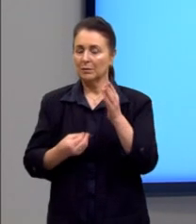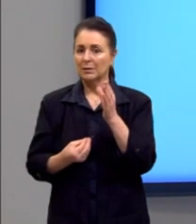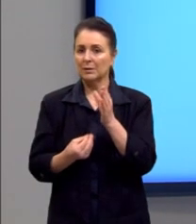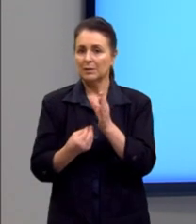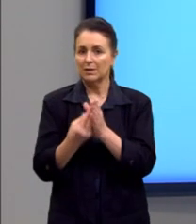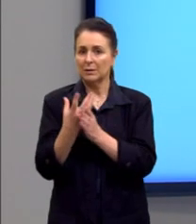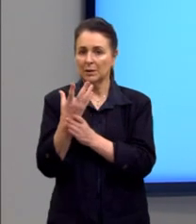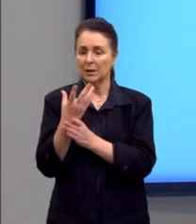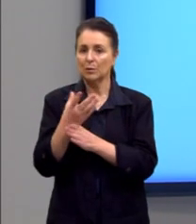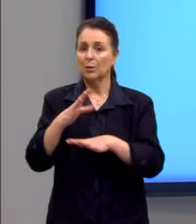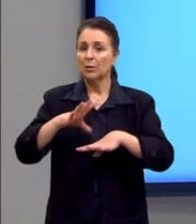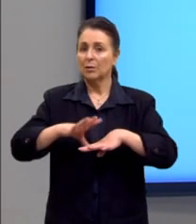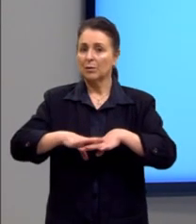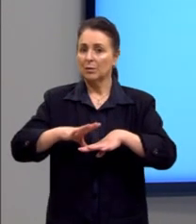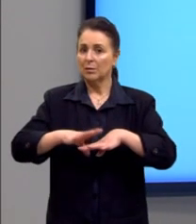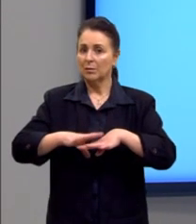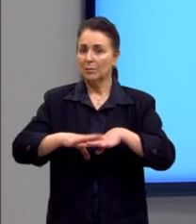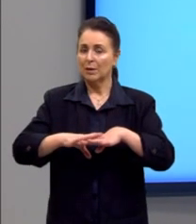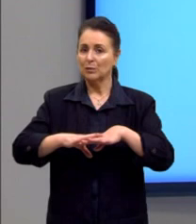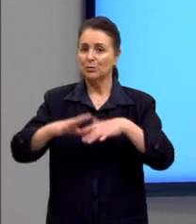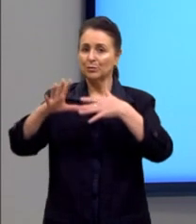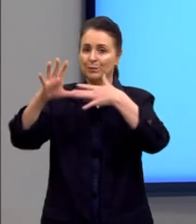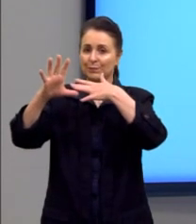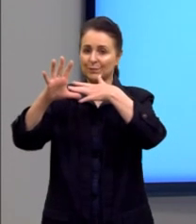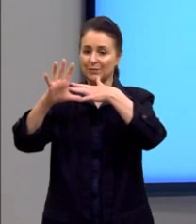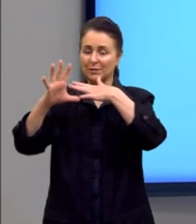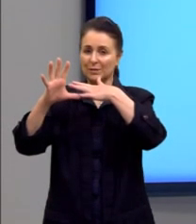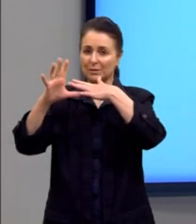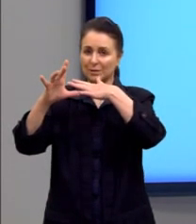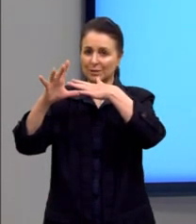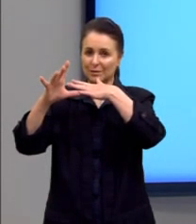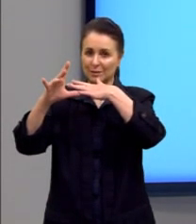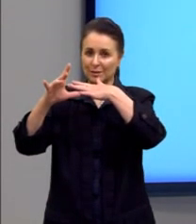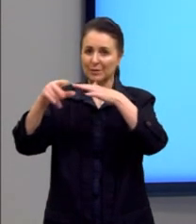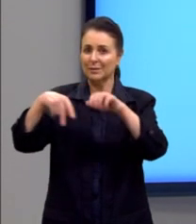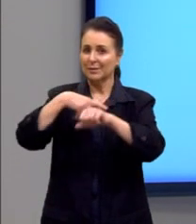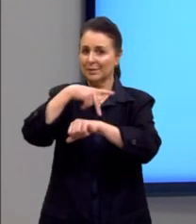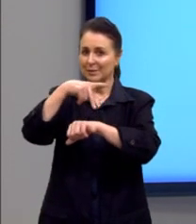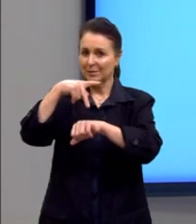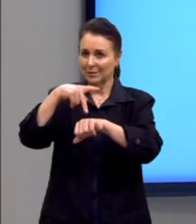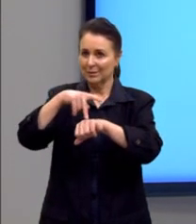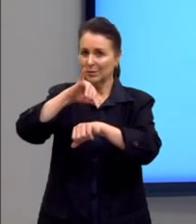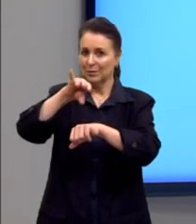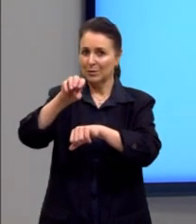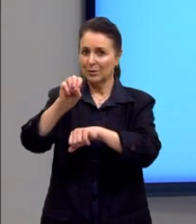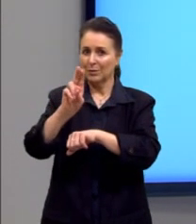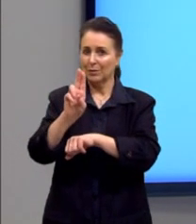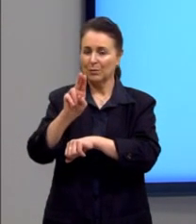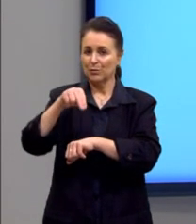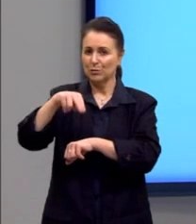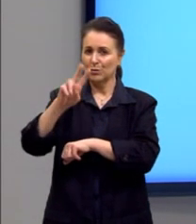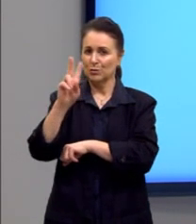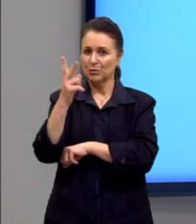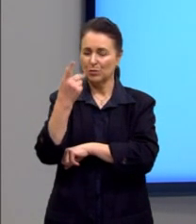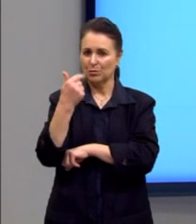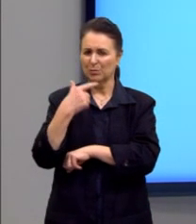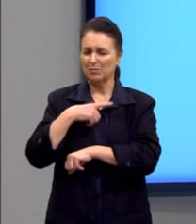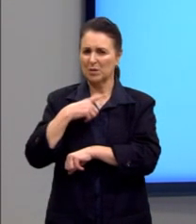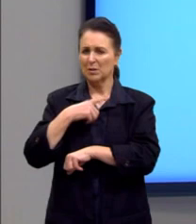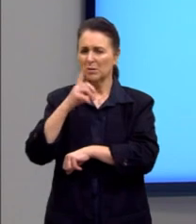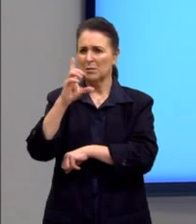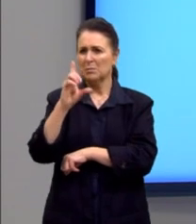criado pelo matemático escocês the owner em 1550 entre